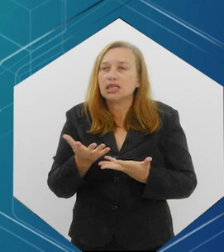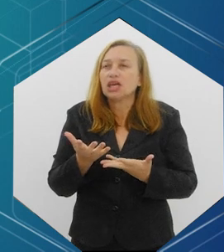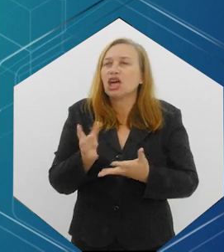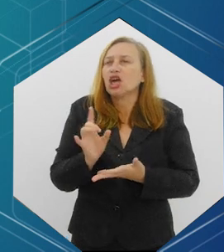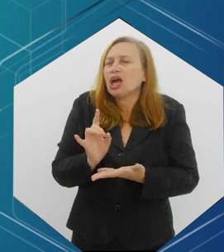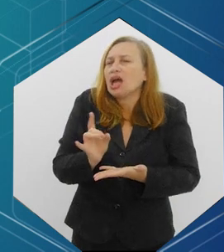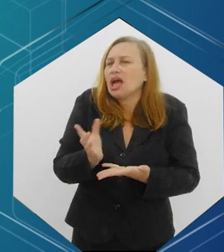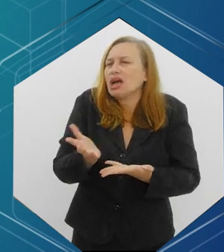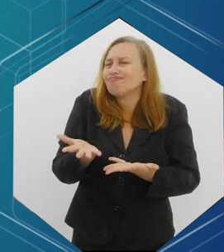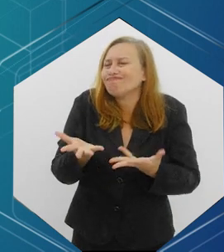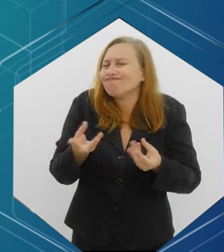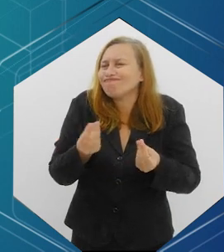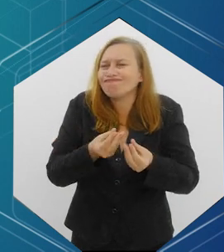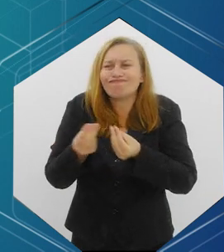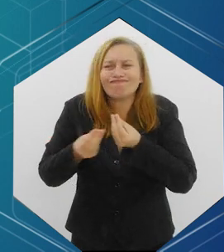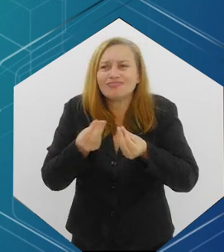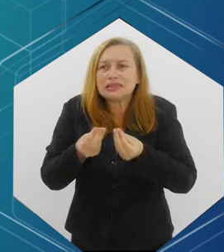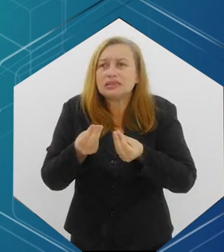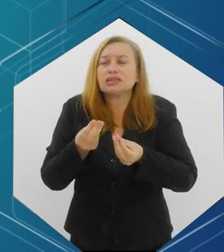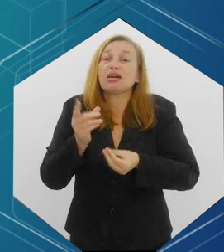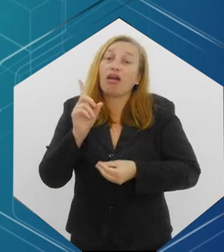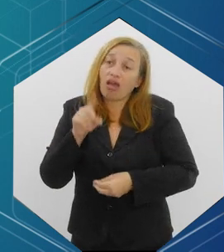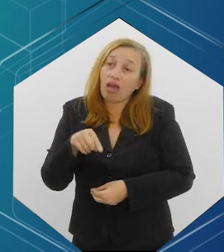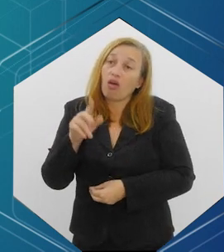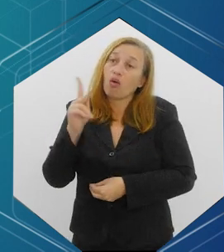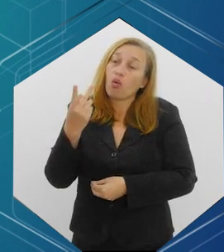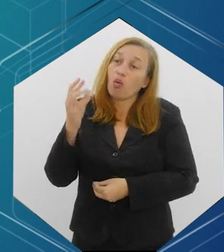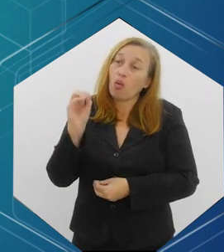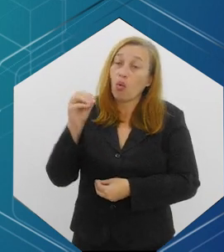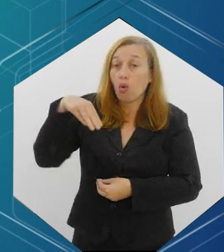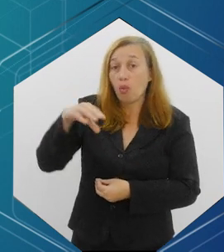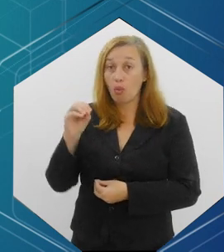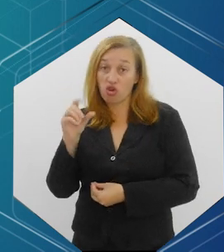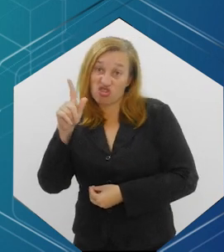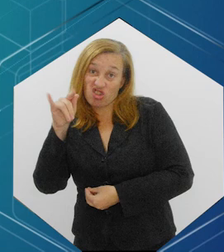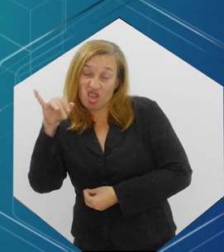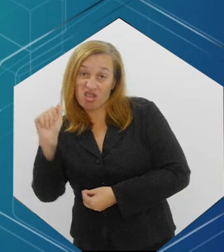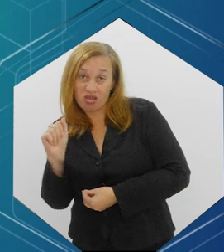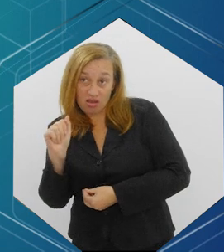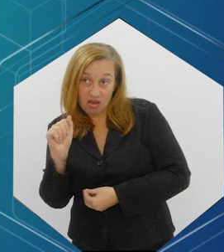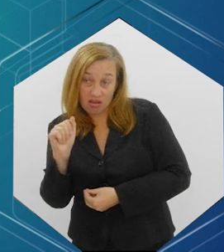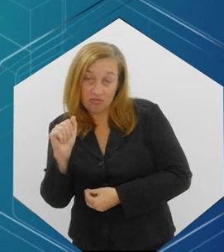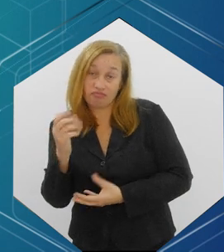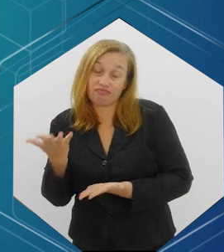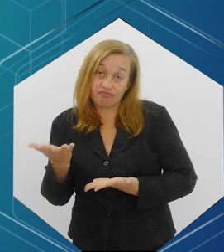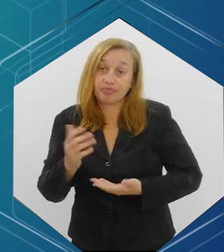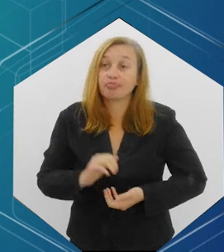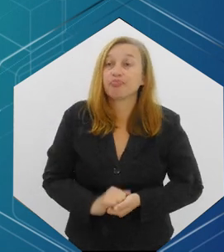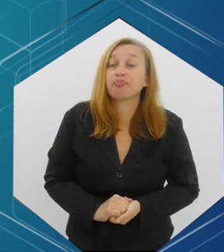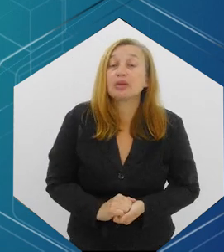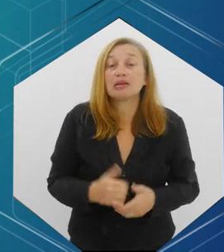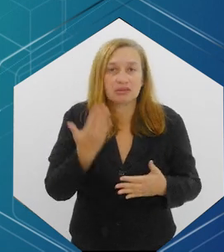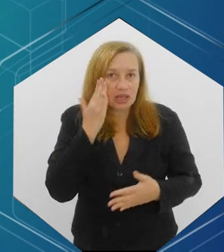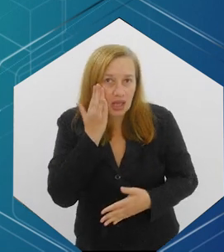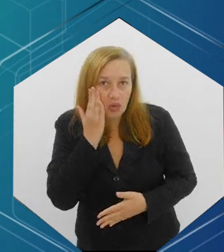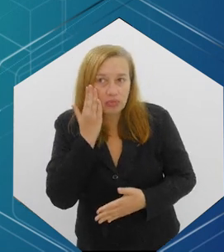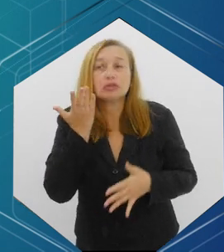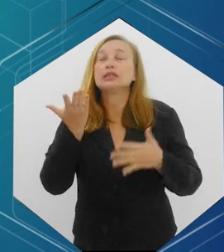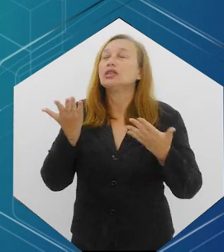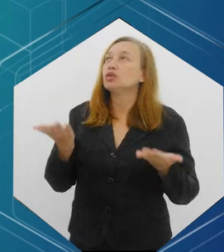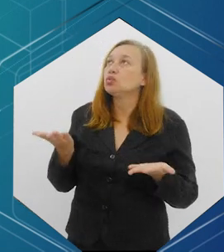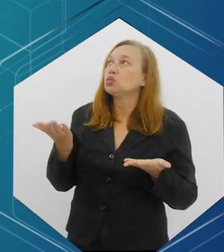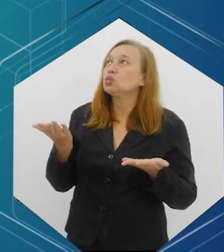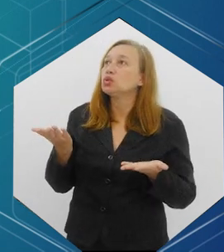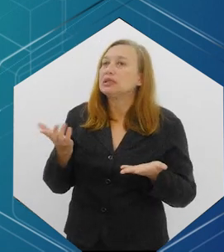ela por si só, ela é trombogênica. A doença é trombogênica.